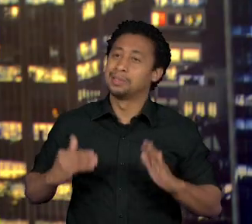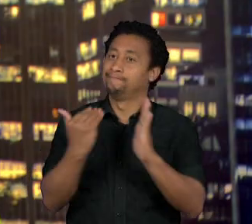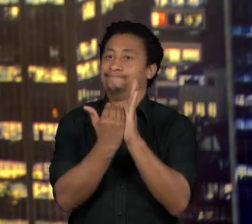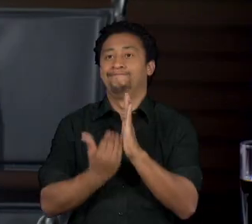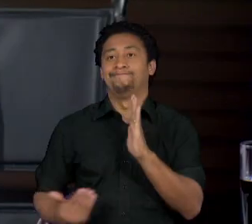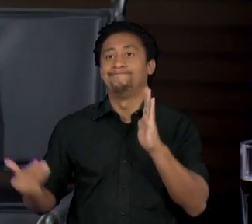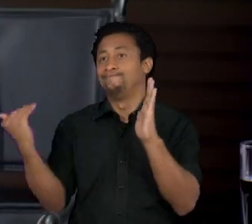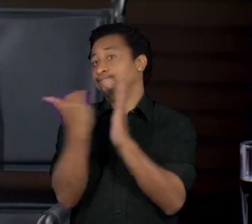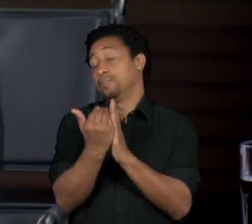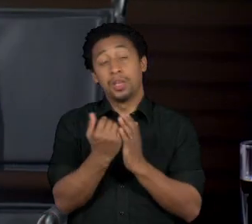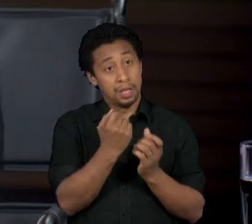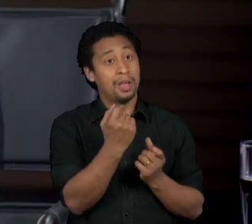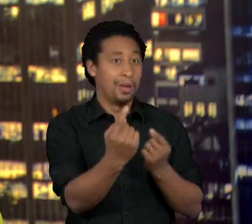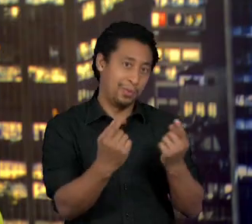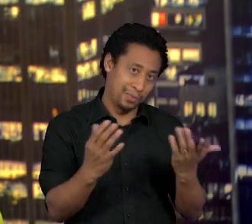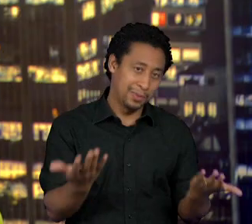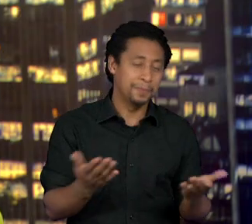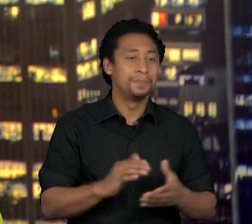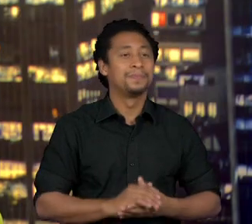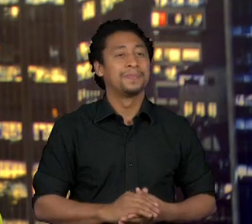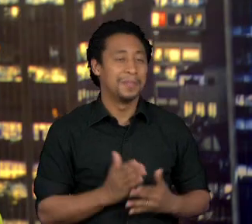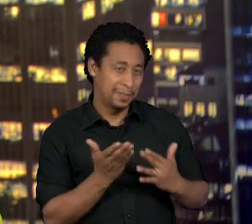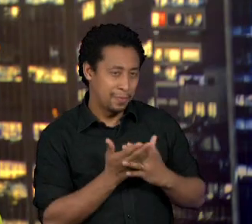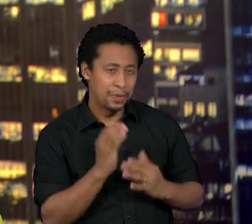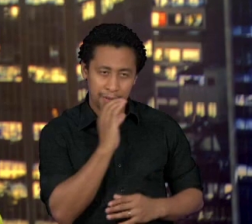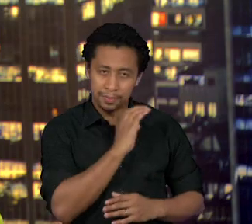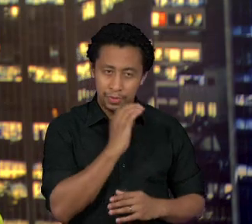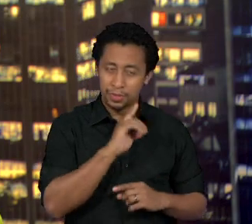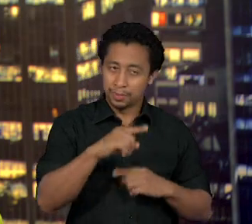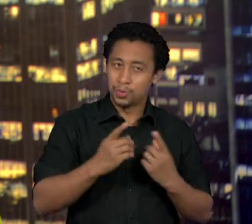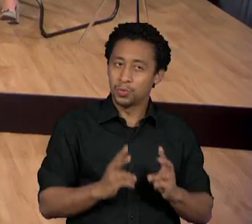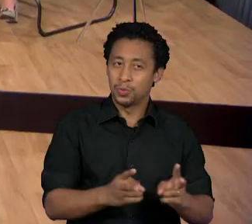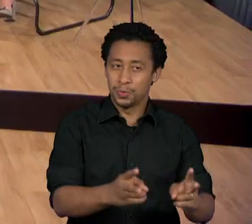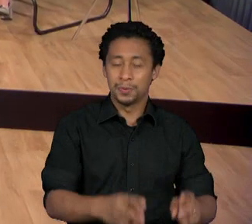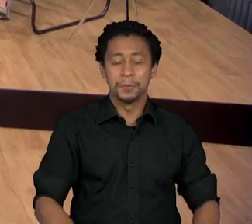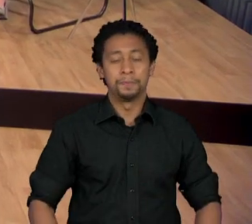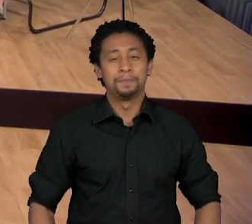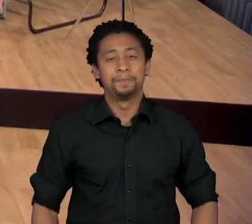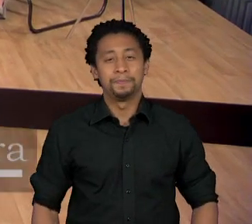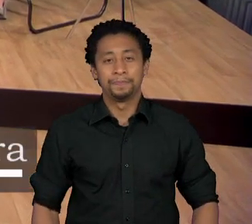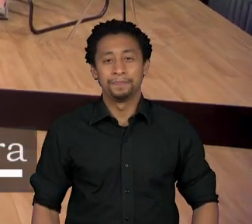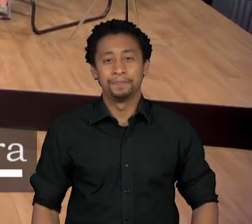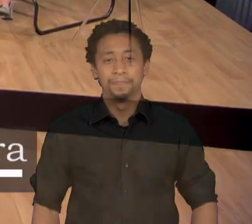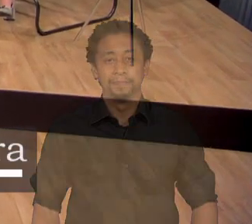São as exceções, Vou fazer uma pausinha aqui na nossa conversa e a gente volta já.